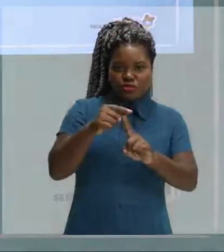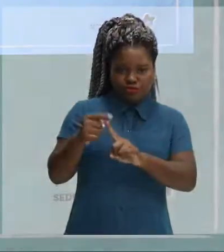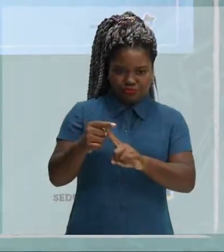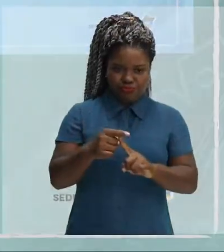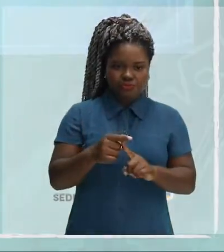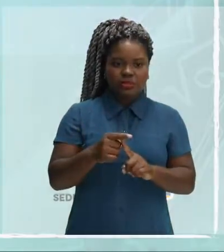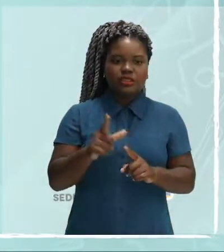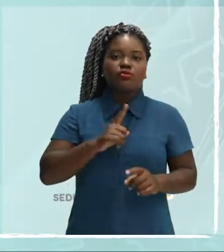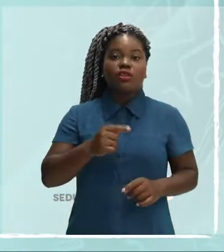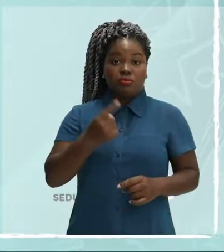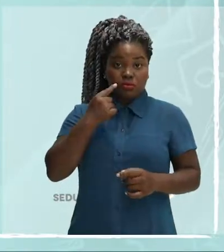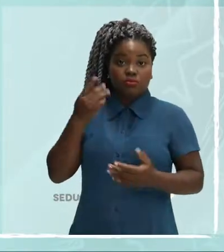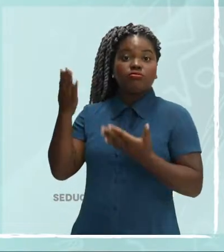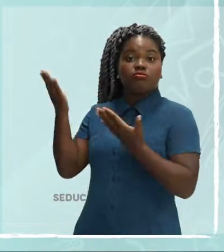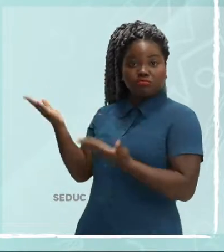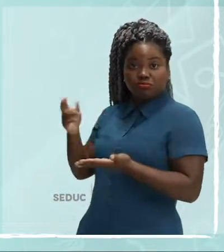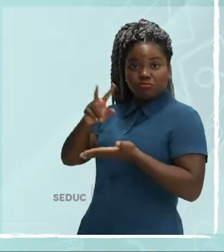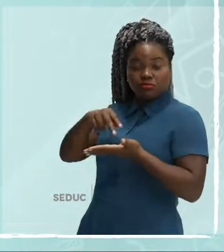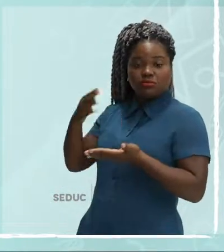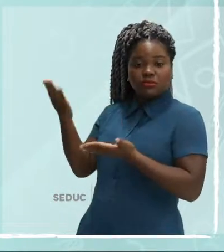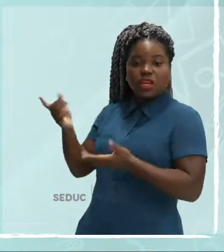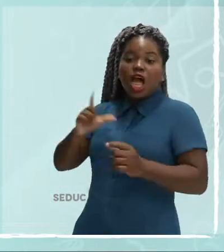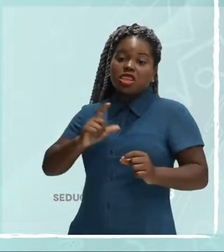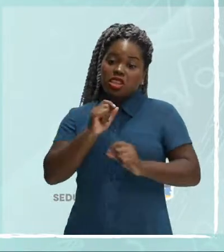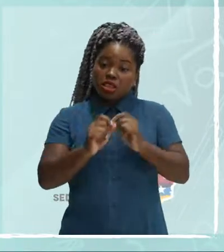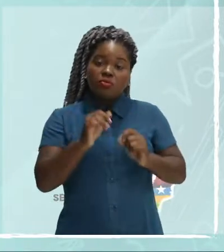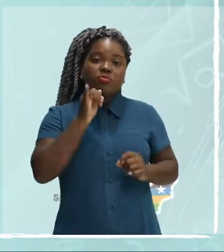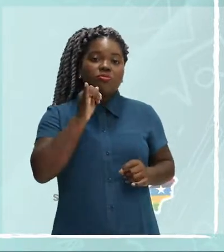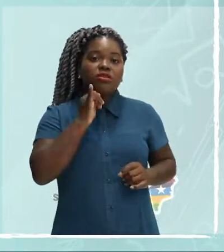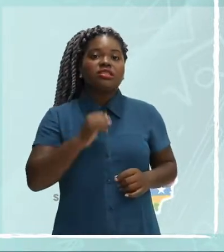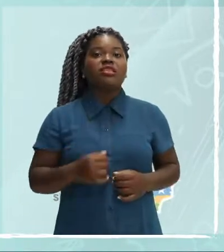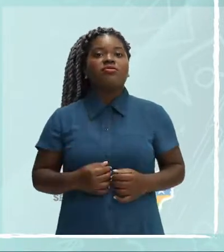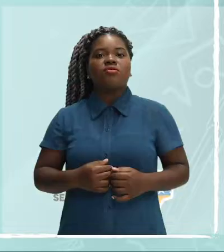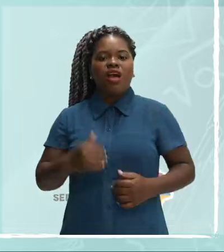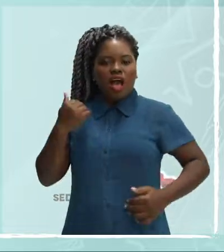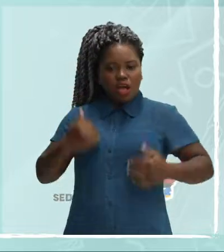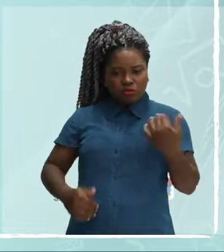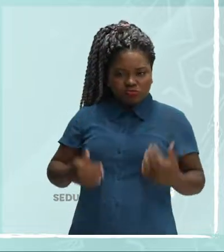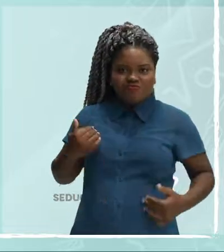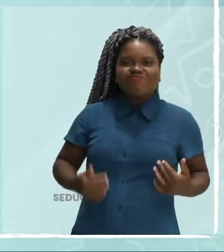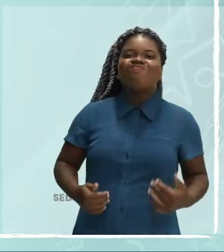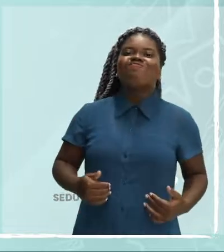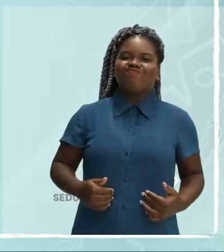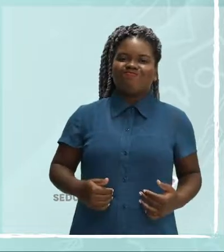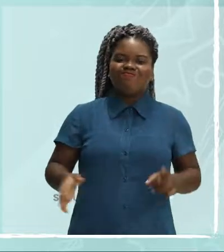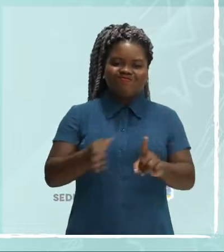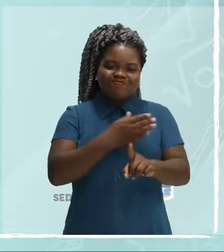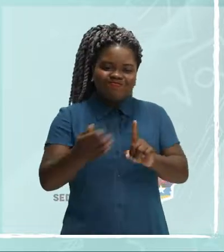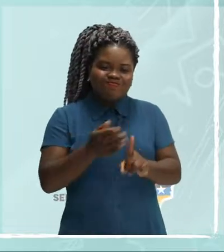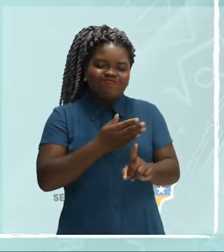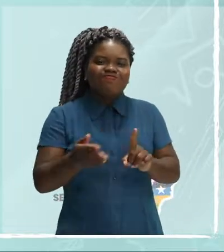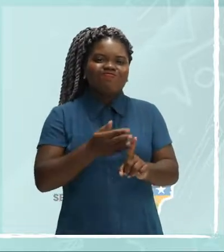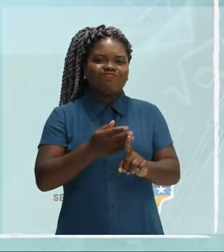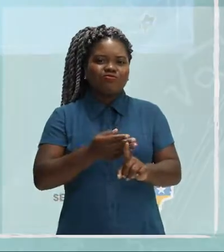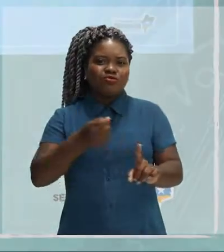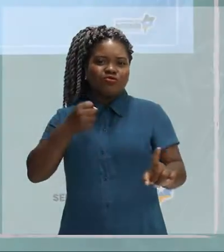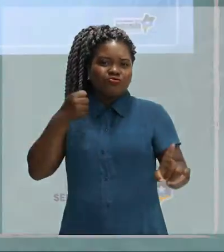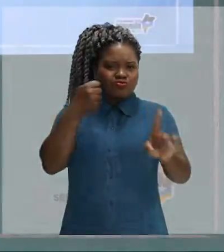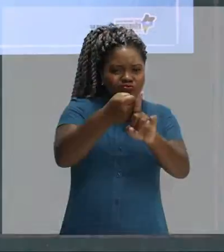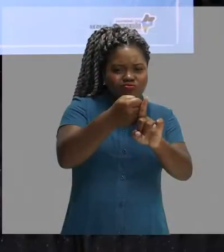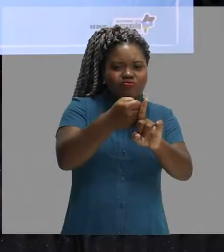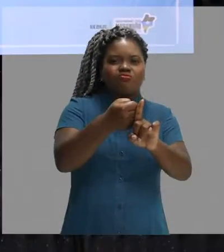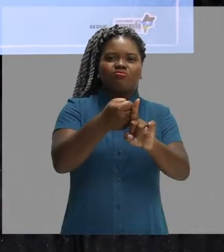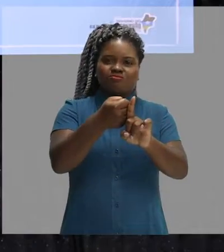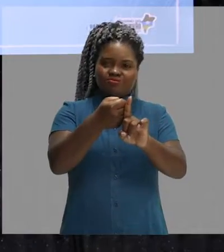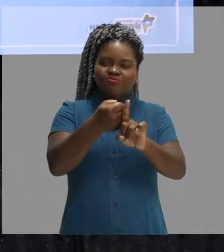violência. A violência pode ser, por exemplo, a violência física, a agressão, o chute, o soco, é um tipo de violência física.